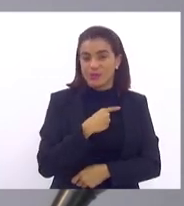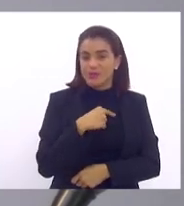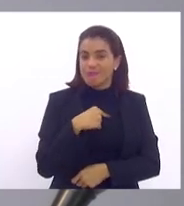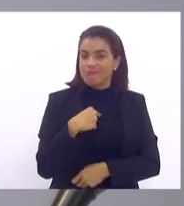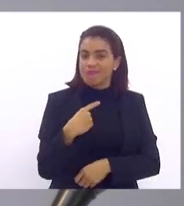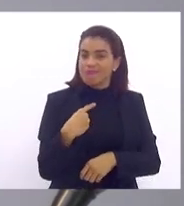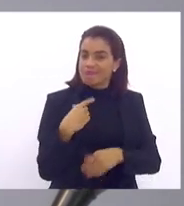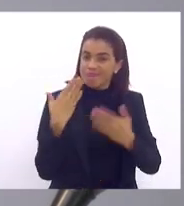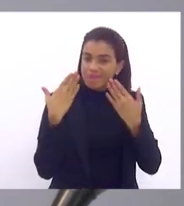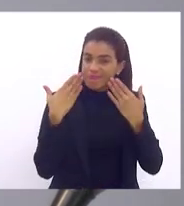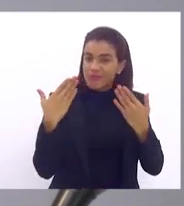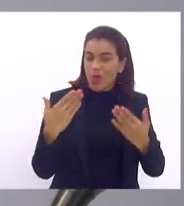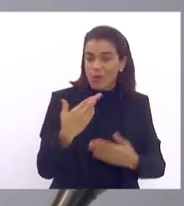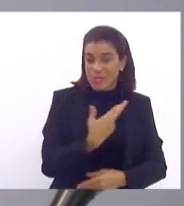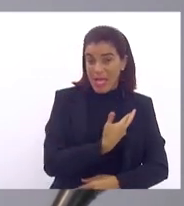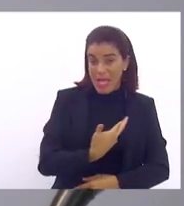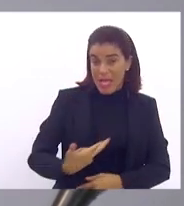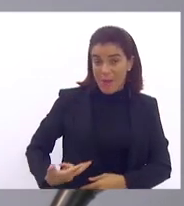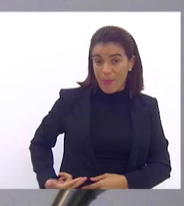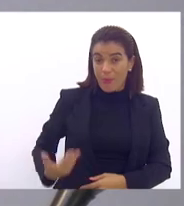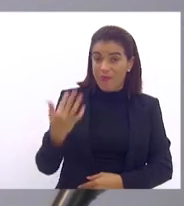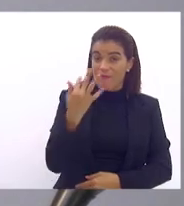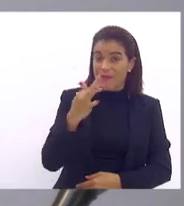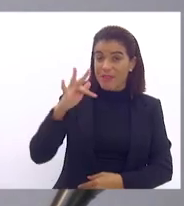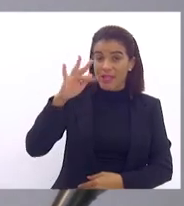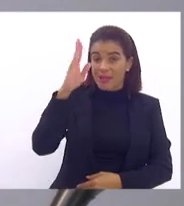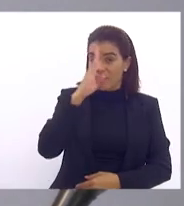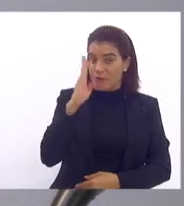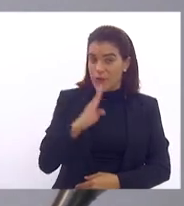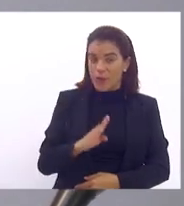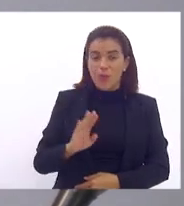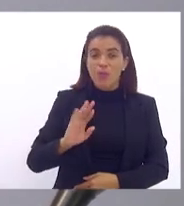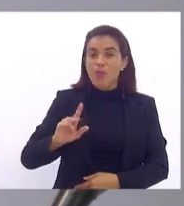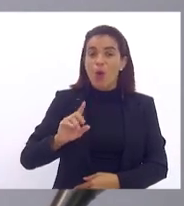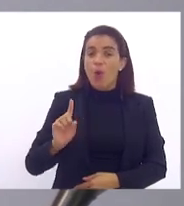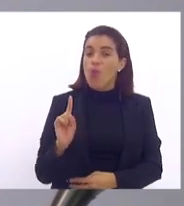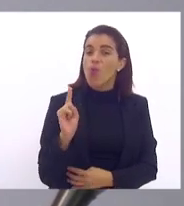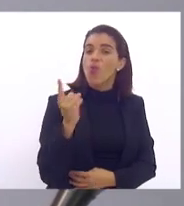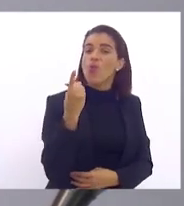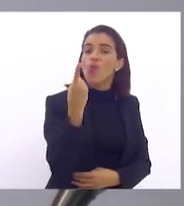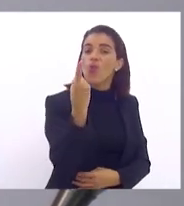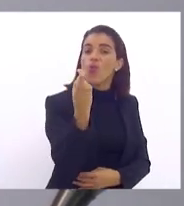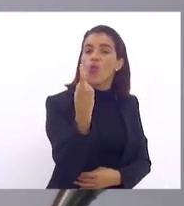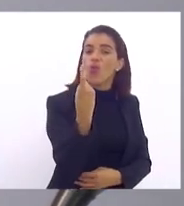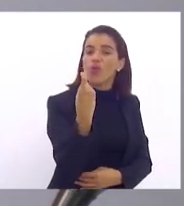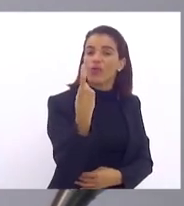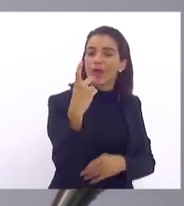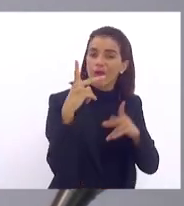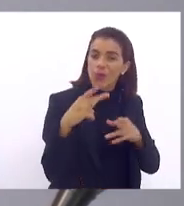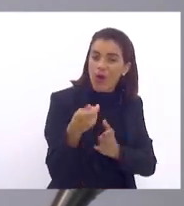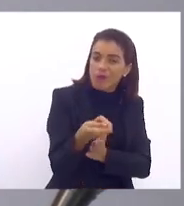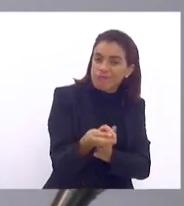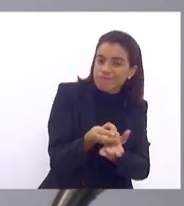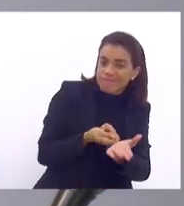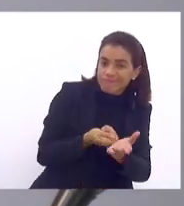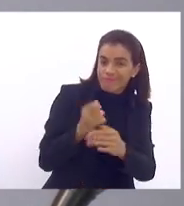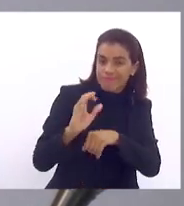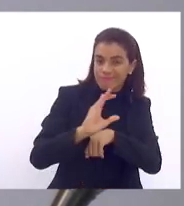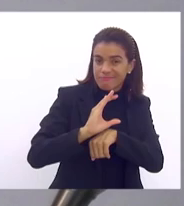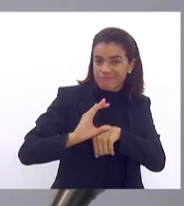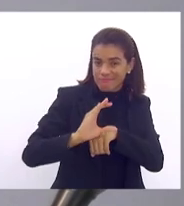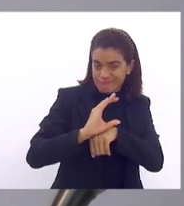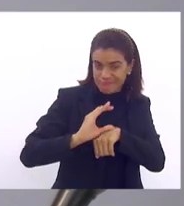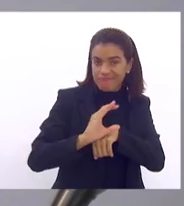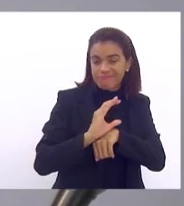República Federativa do Brasil e não a unitária Como diz a constituição né porque ela se